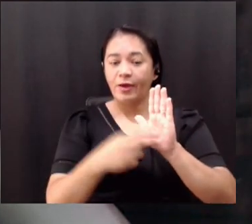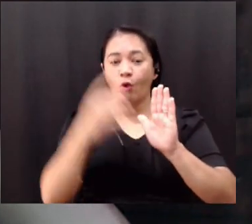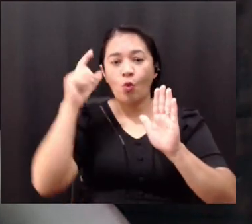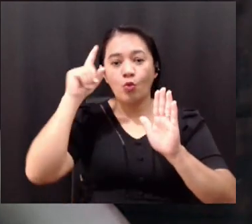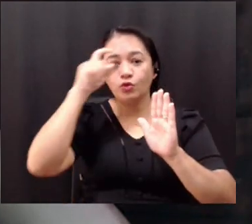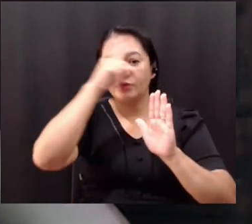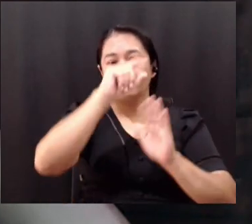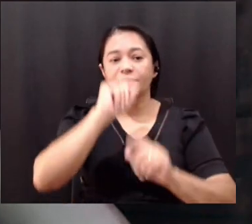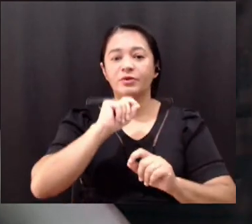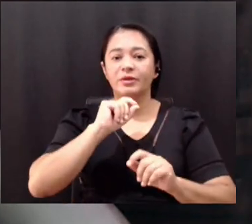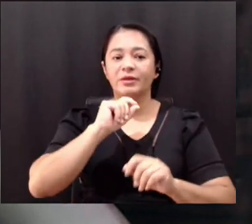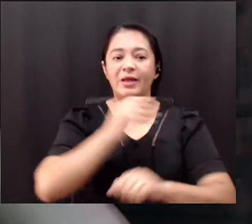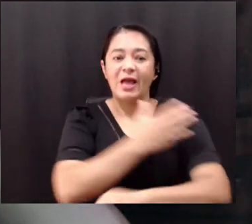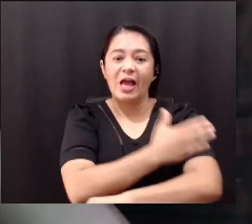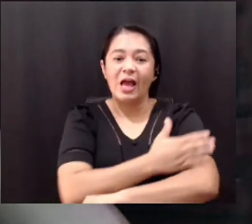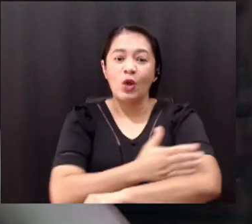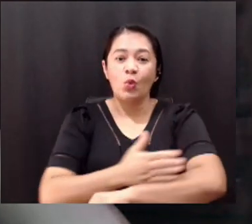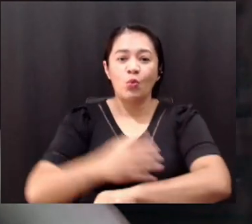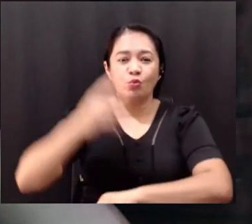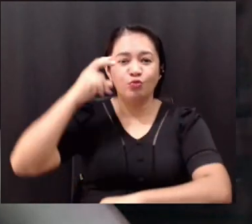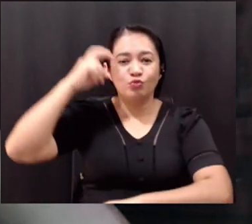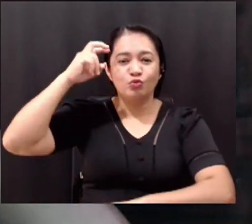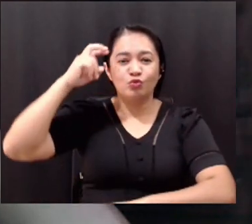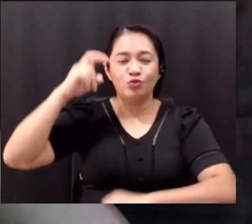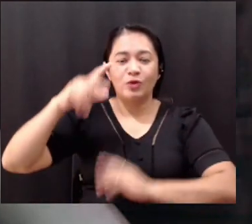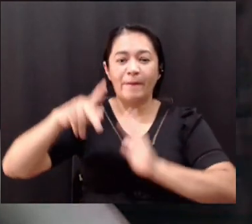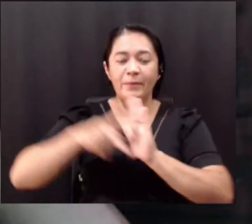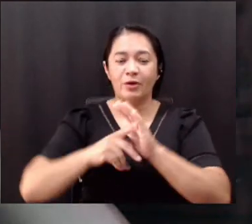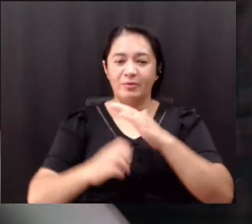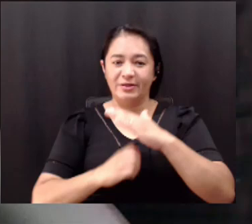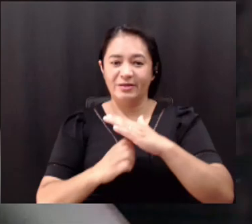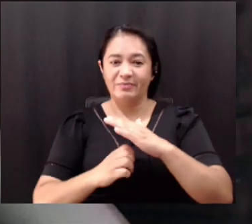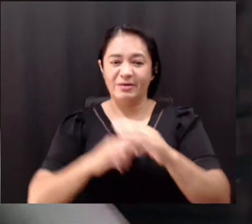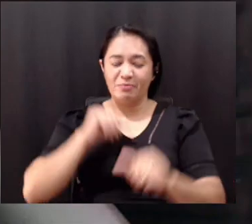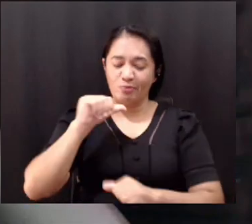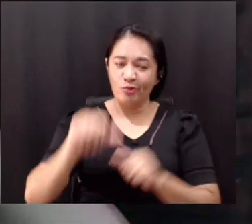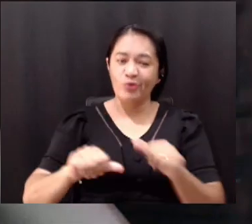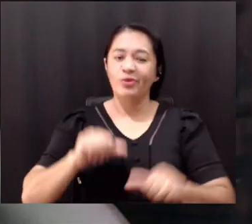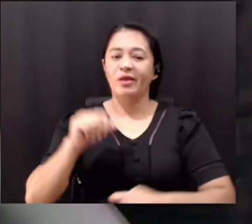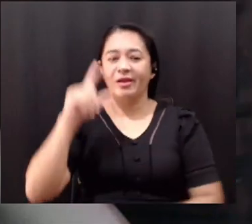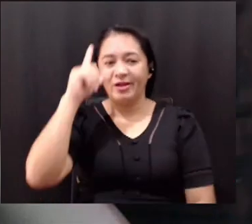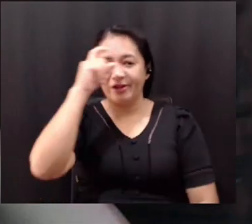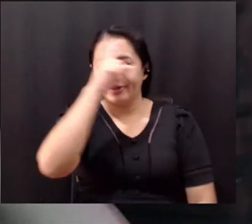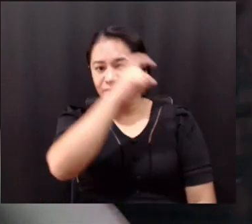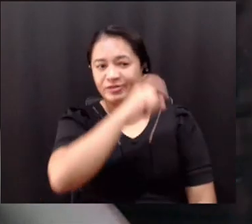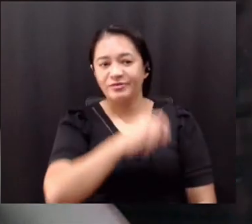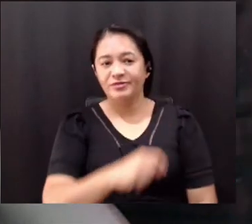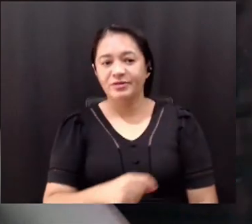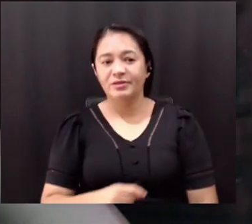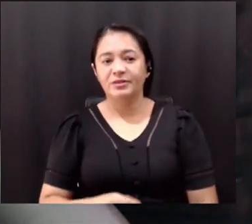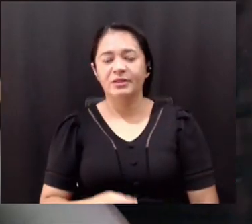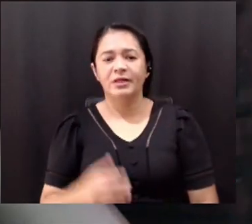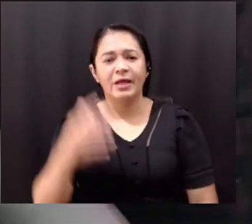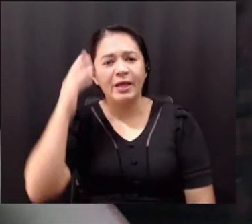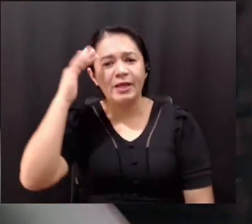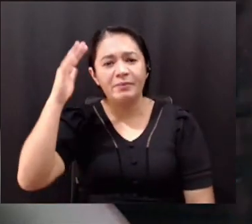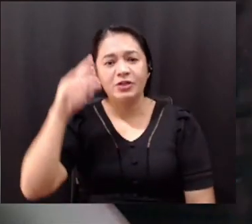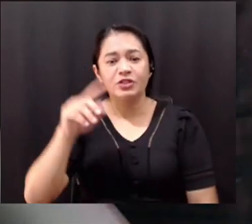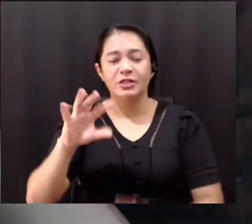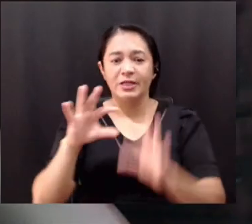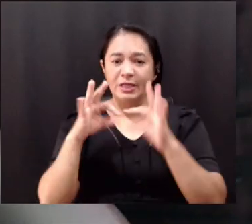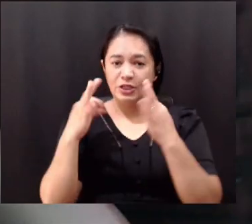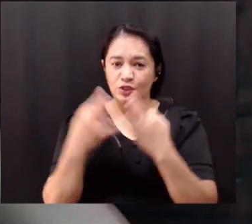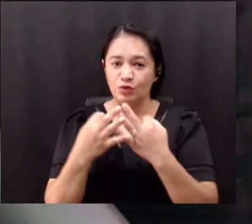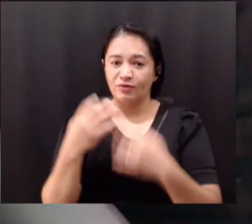empresa. Uhum. Então, imagina que você tem uma família e tem uma cultura específica naquela família. Na empresa